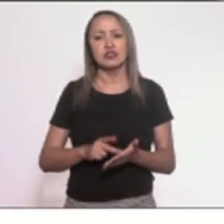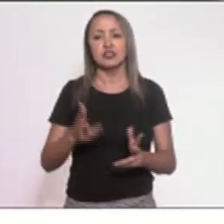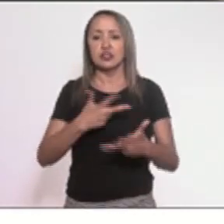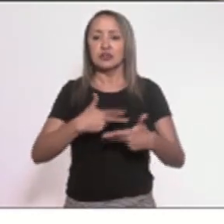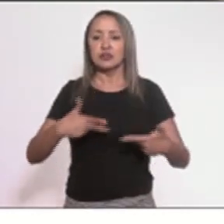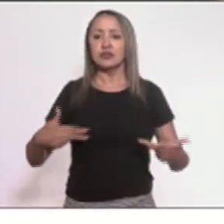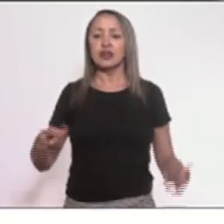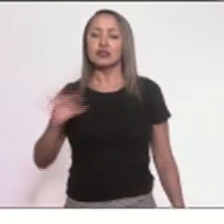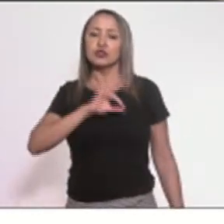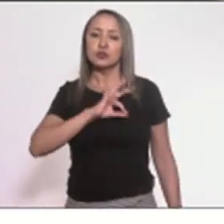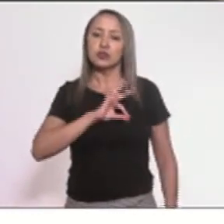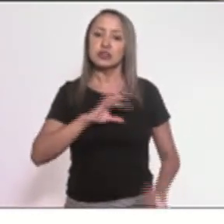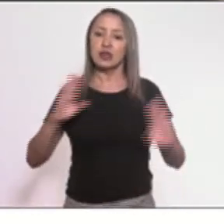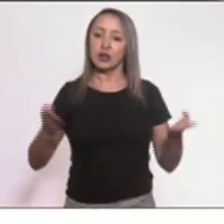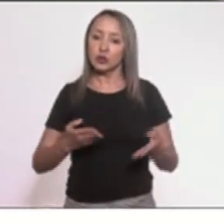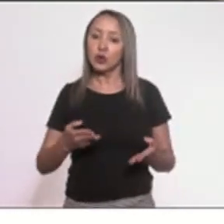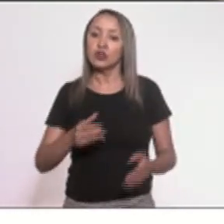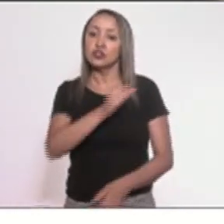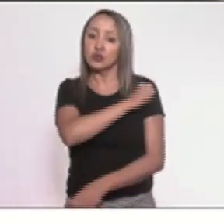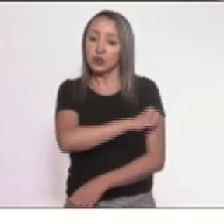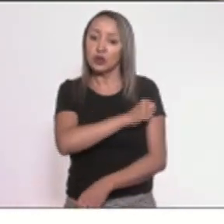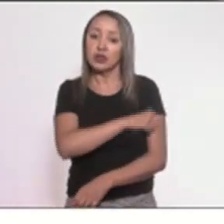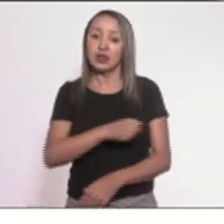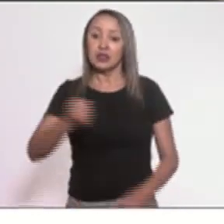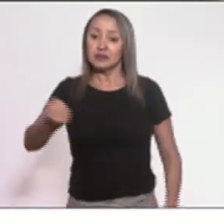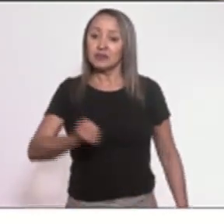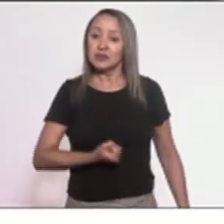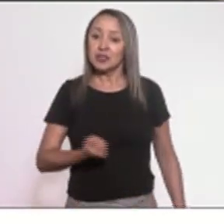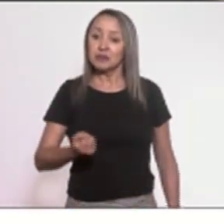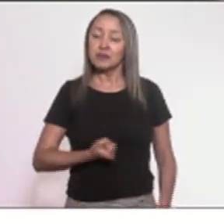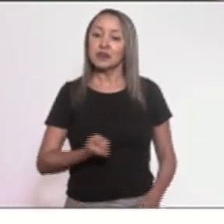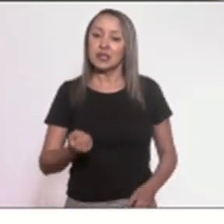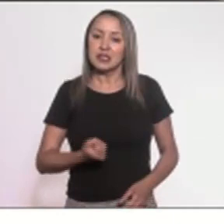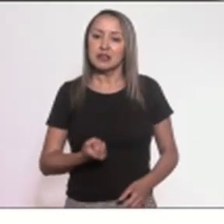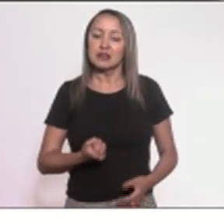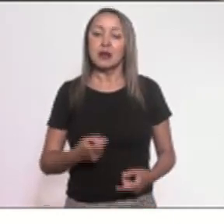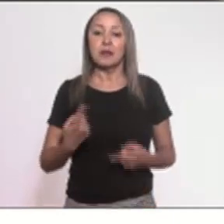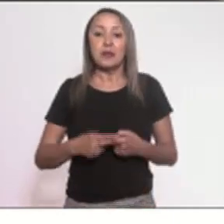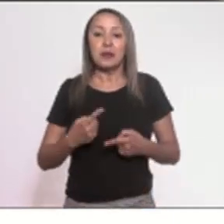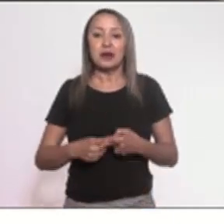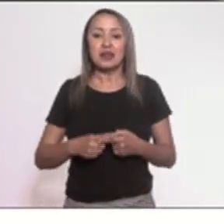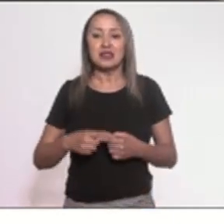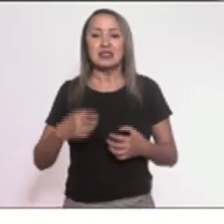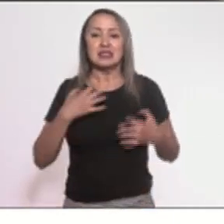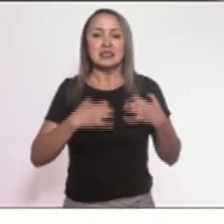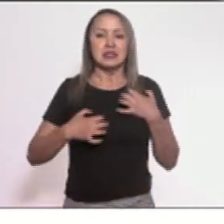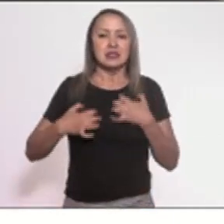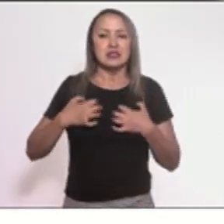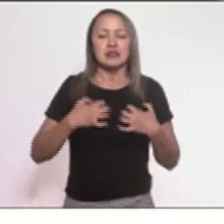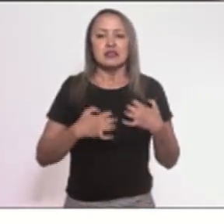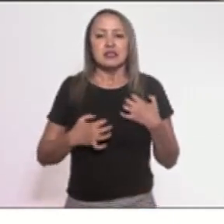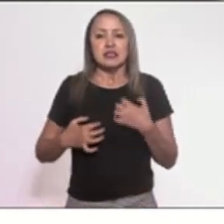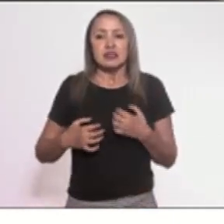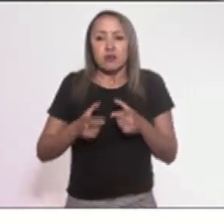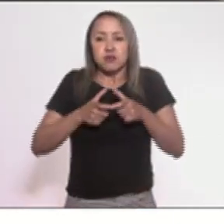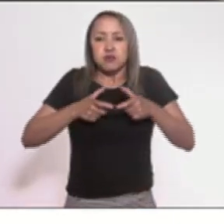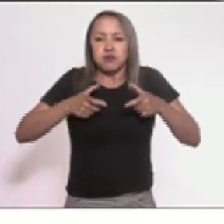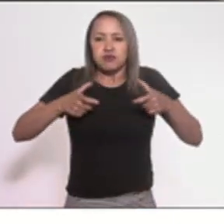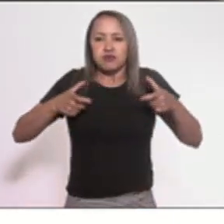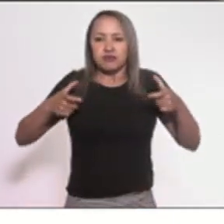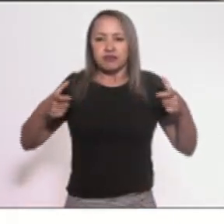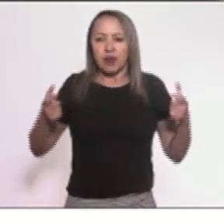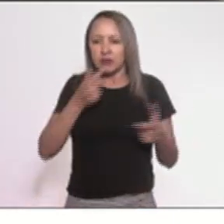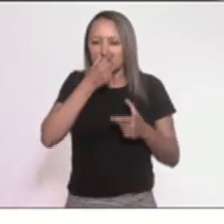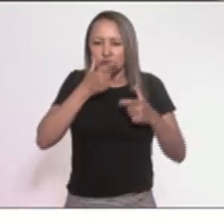dos policiais hoje que cometem suicídio já ultrapassa o número de policiais que são